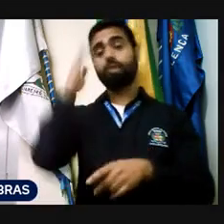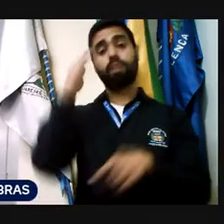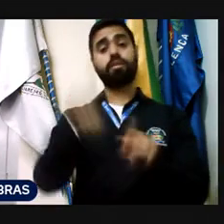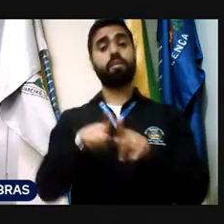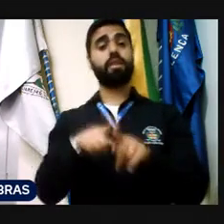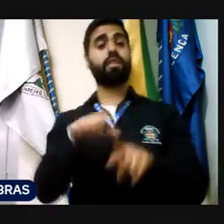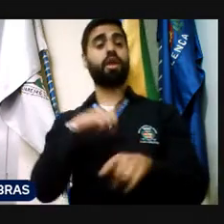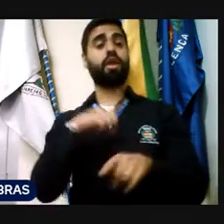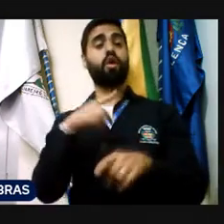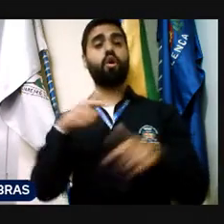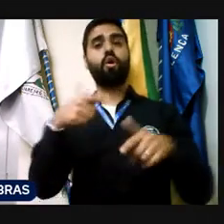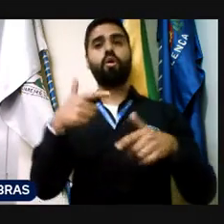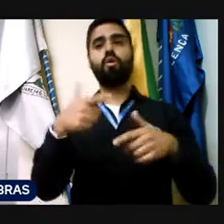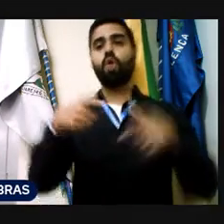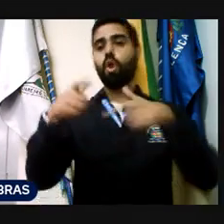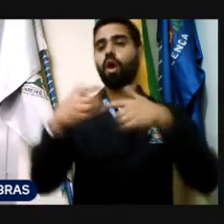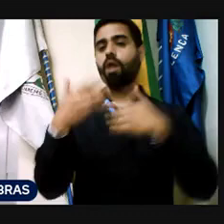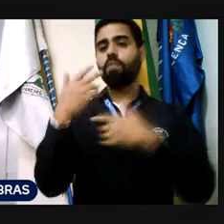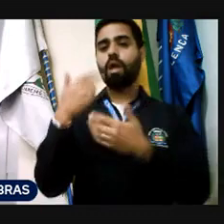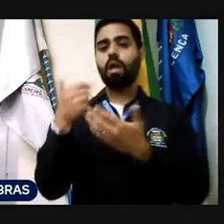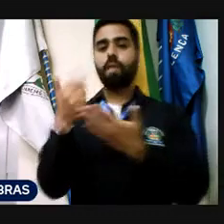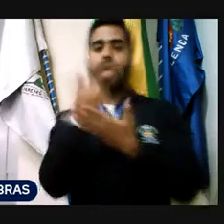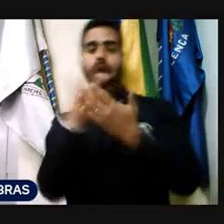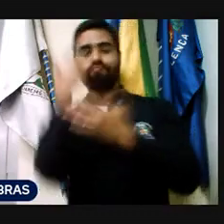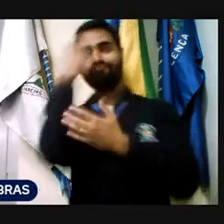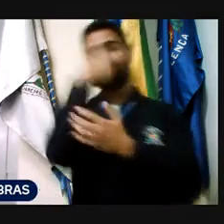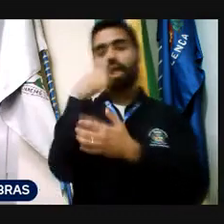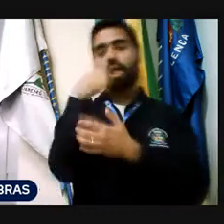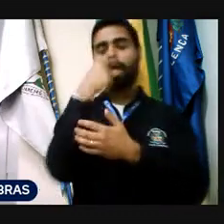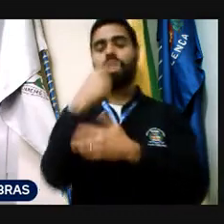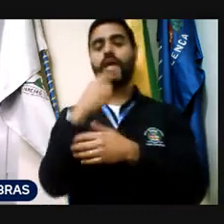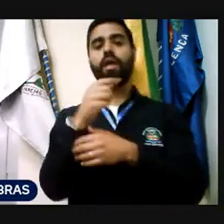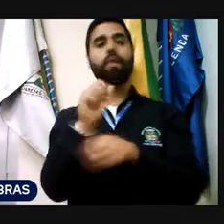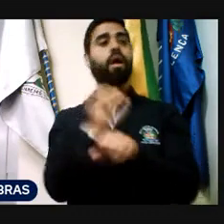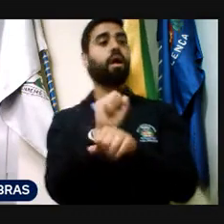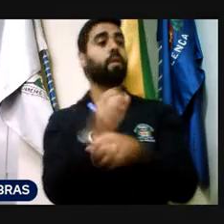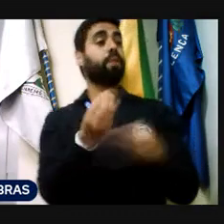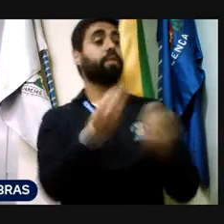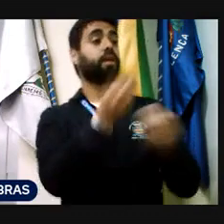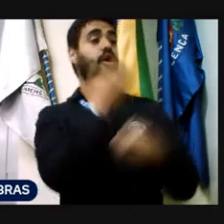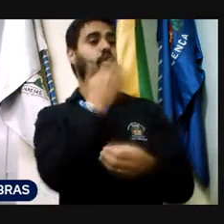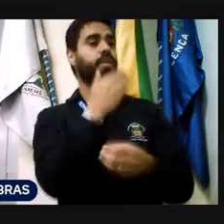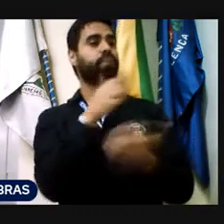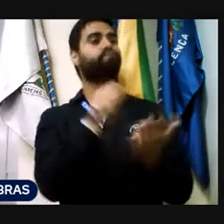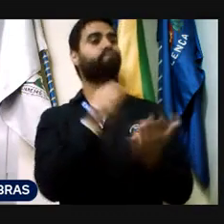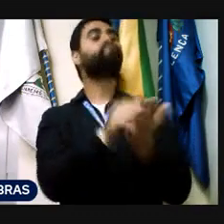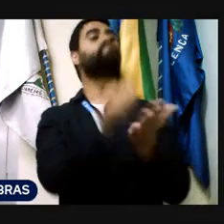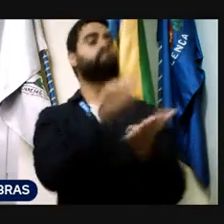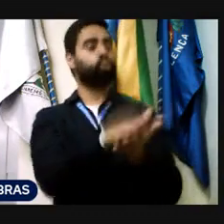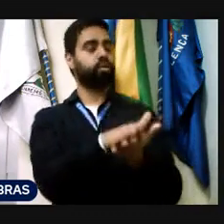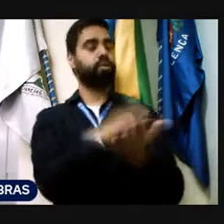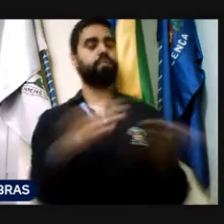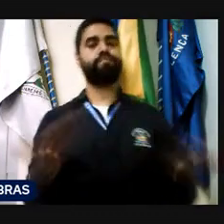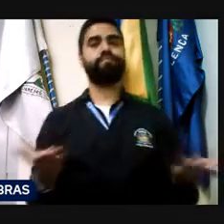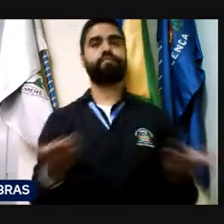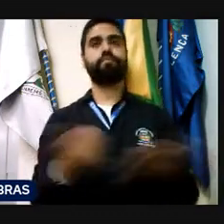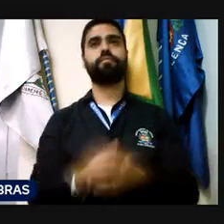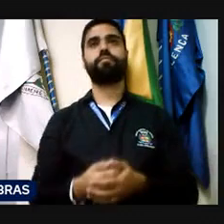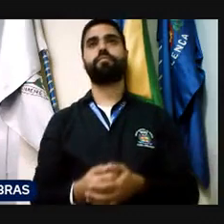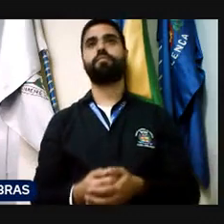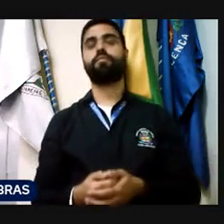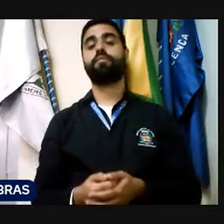de beleza, o cara deixa, vai parar para entregar o almoço para alguém, é multado. A reclamação é